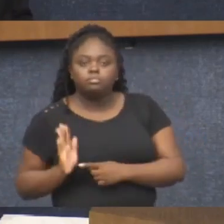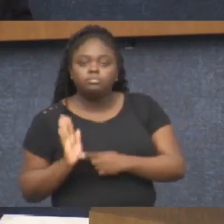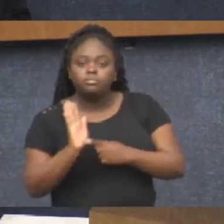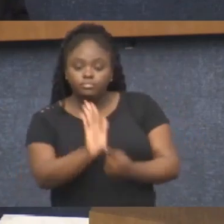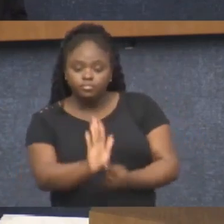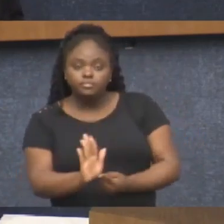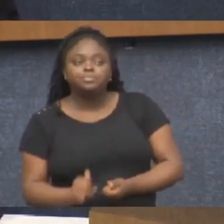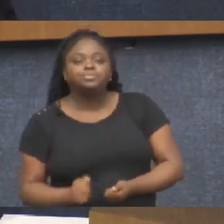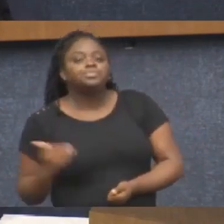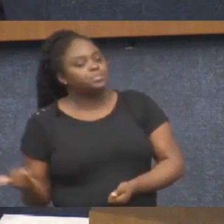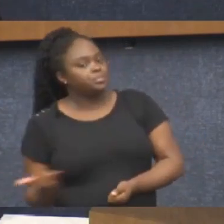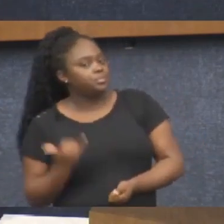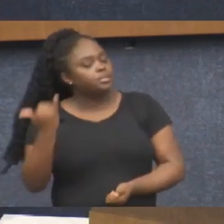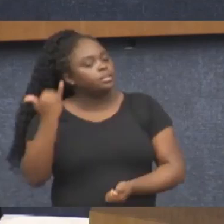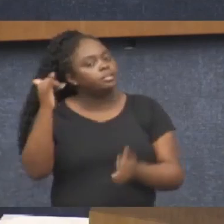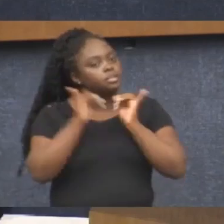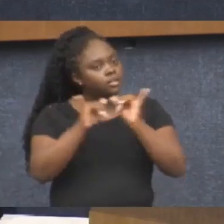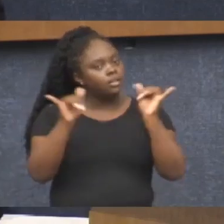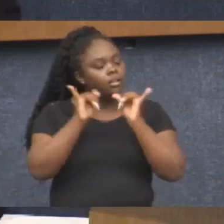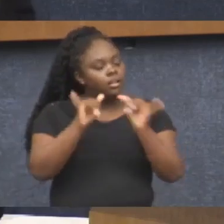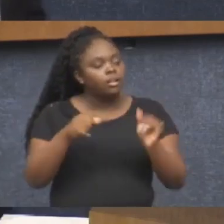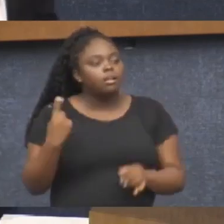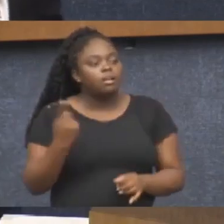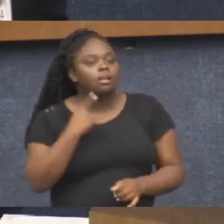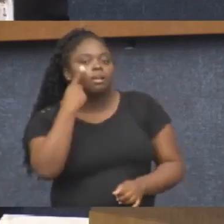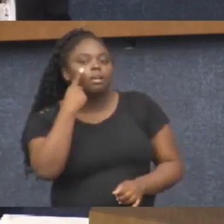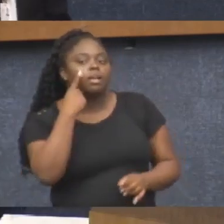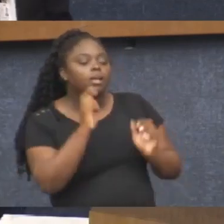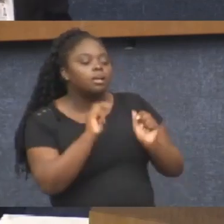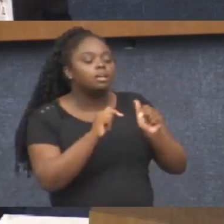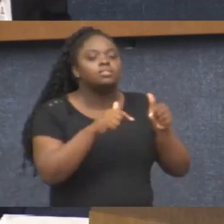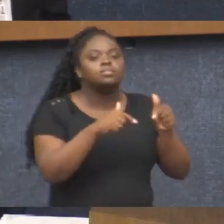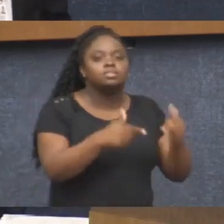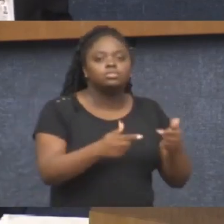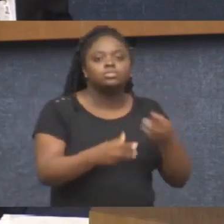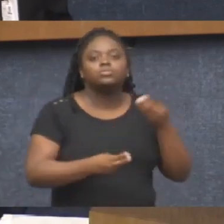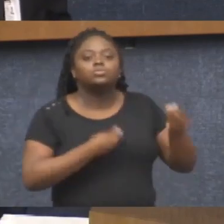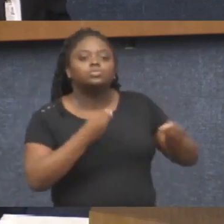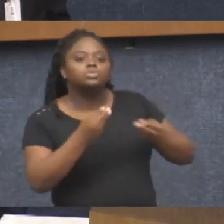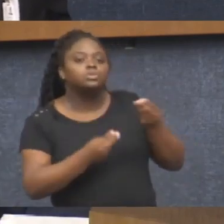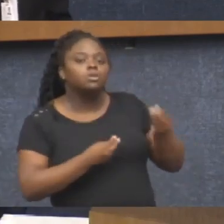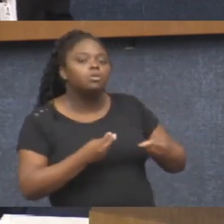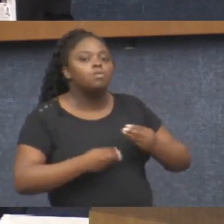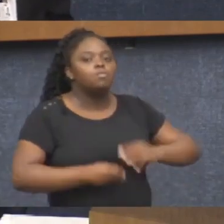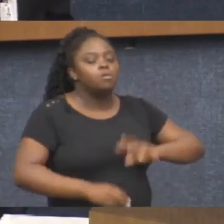propôs, vale um ponto importante a ser dito. A gente vai olhar esse efeito de uma forma